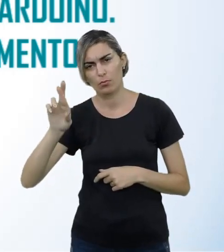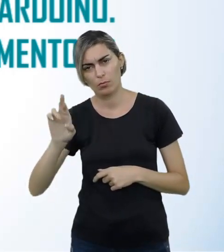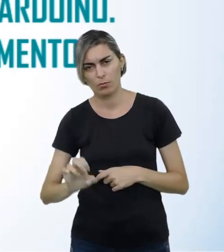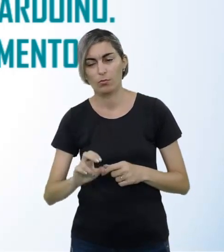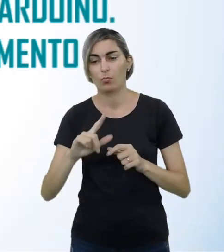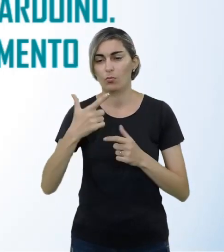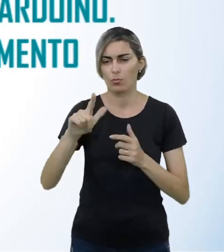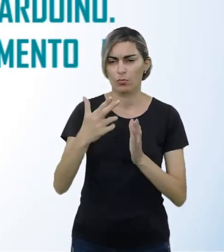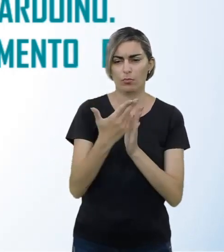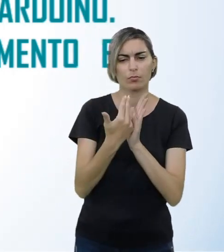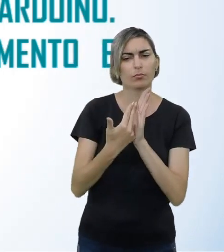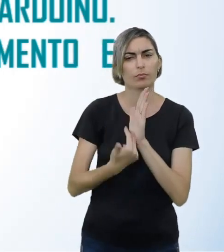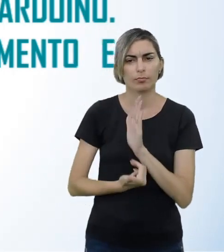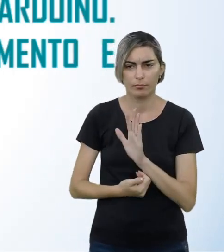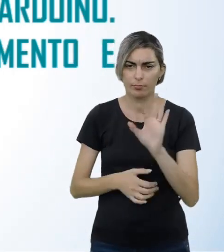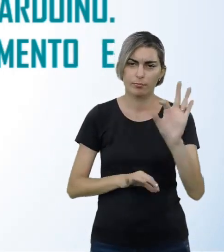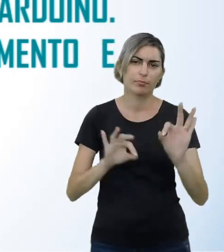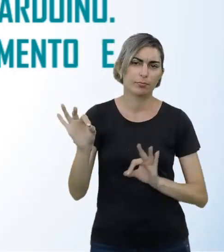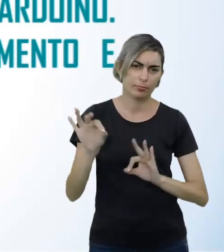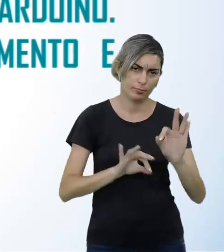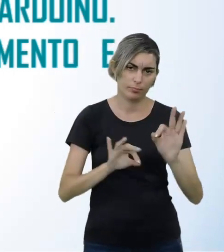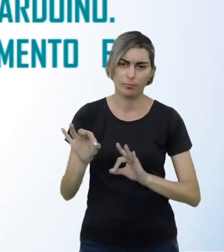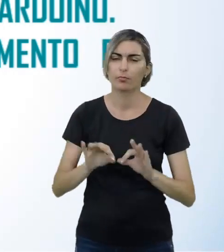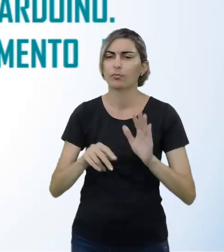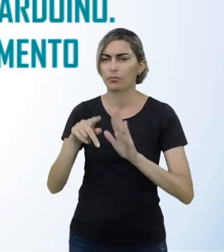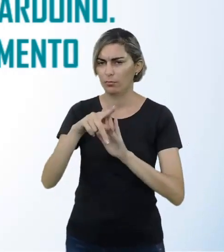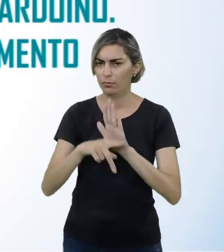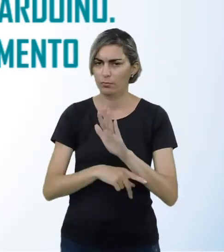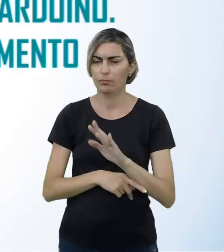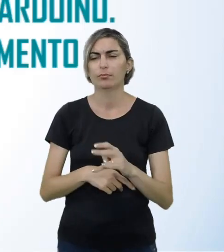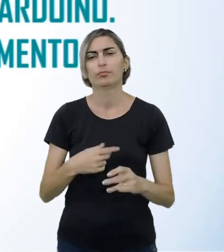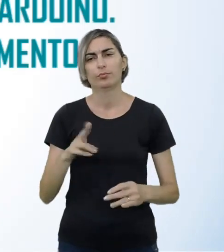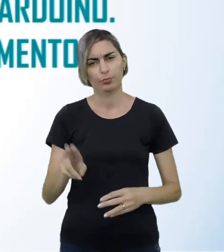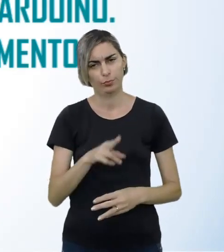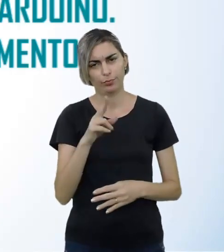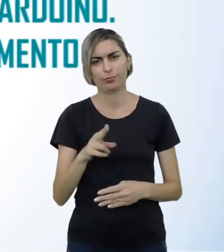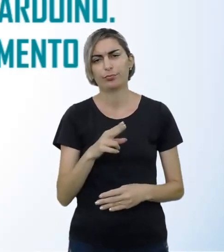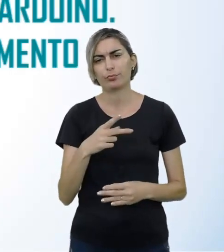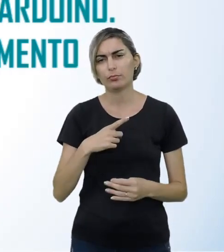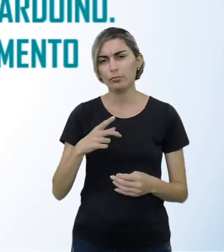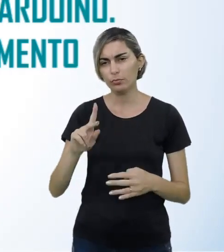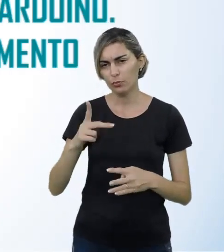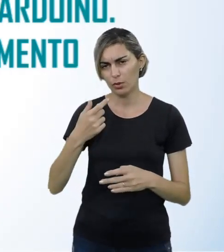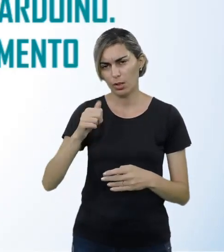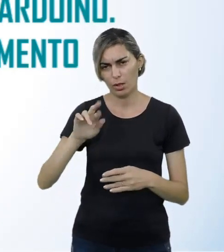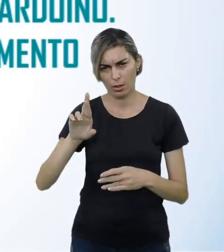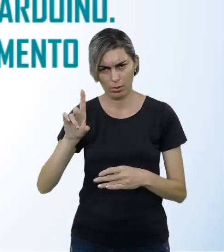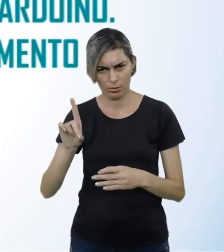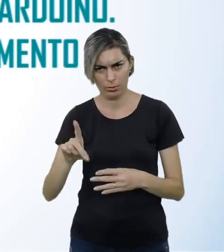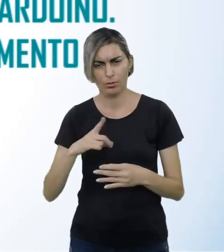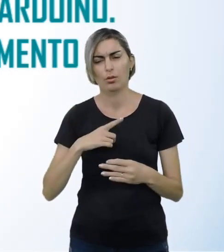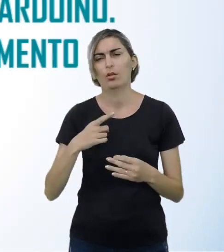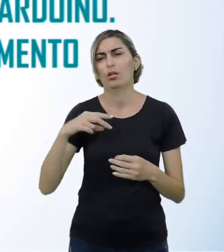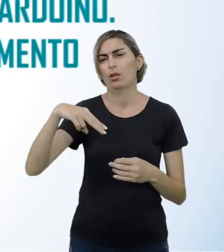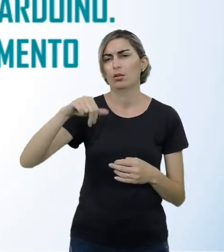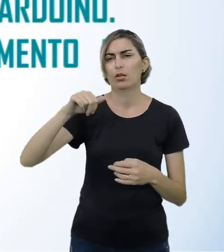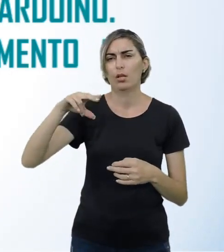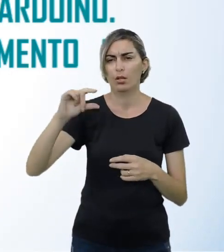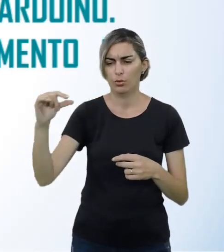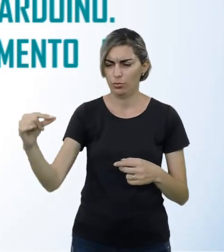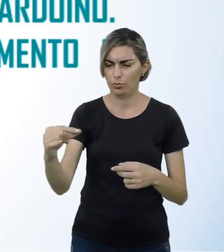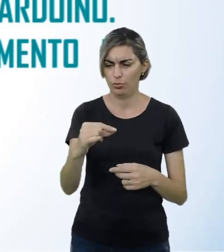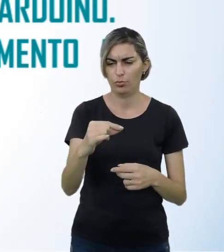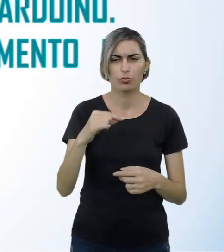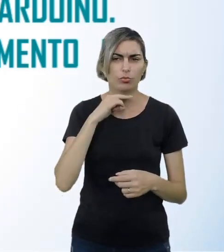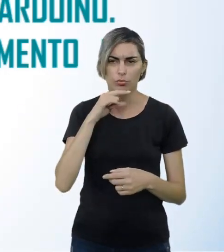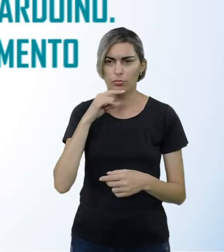são desenhadas, né, são preparadas, planejadas para ser utilizadas com o Arduino Uno. Se você vai usar outra placa, o Arduino Nano, por exemplo, essa shield